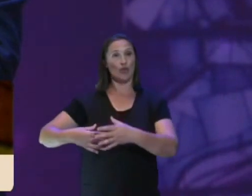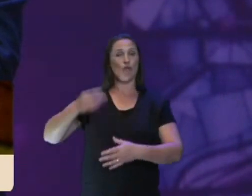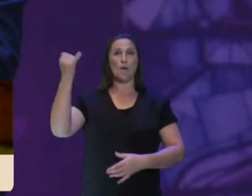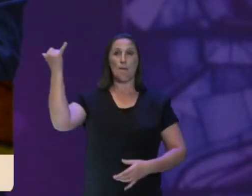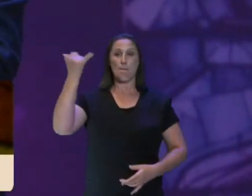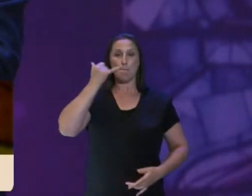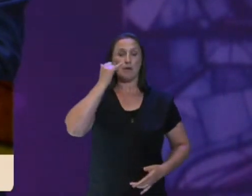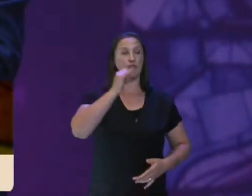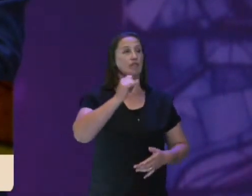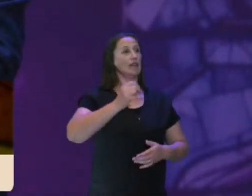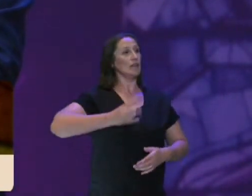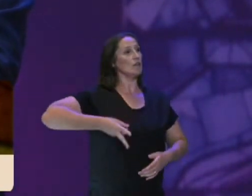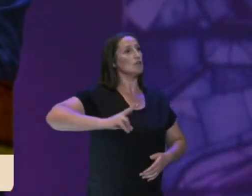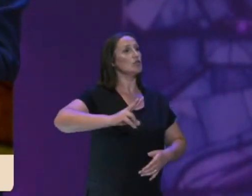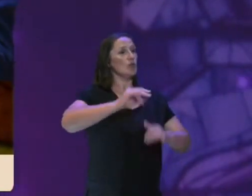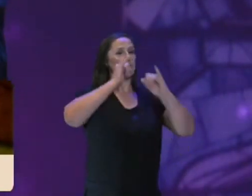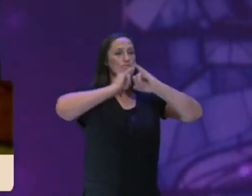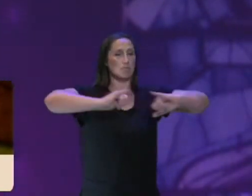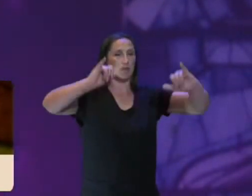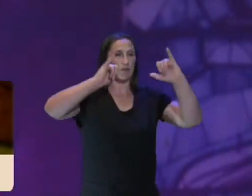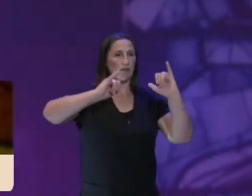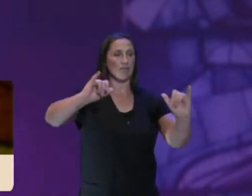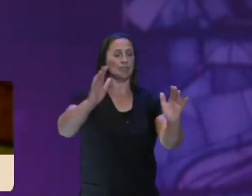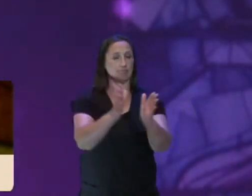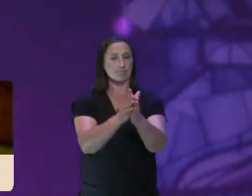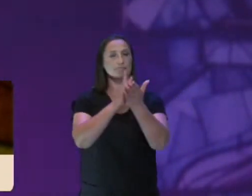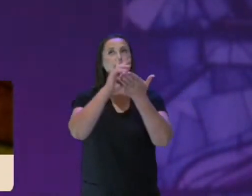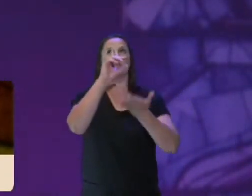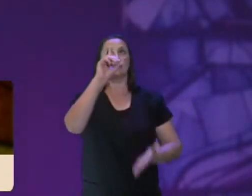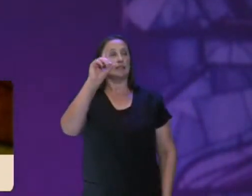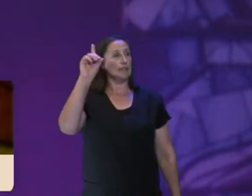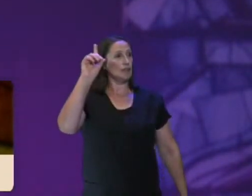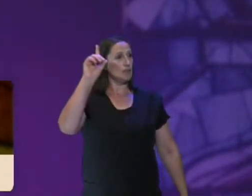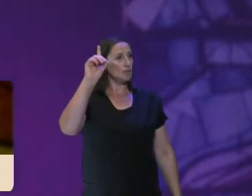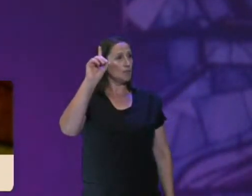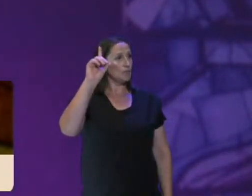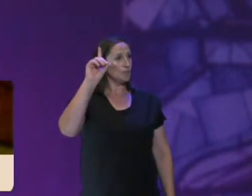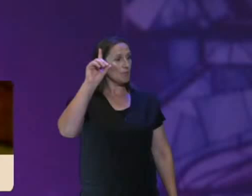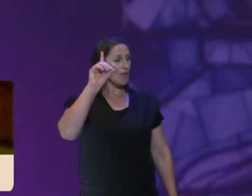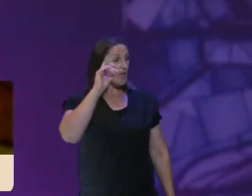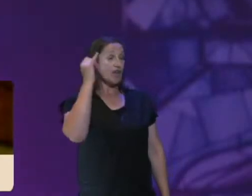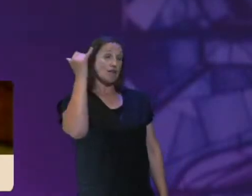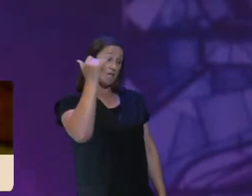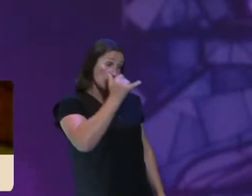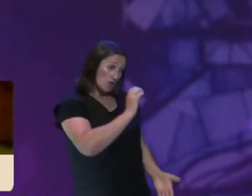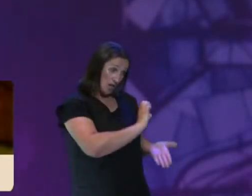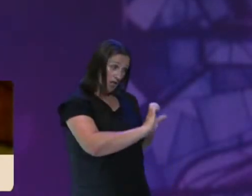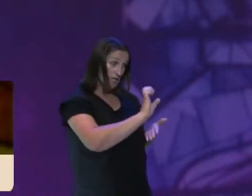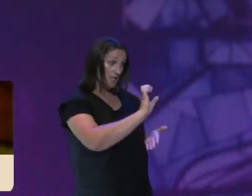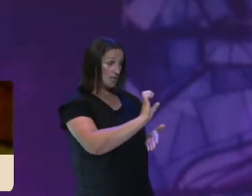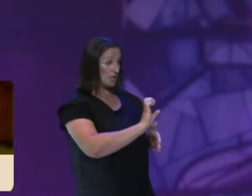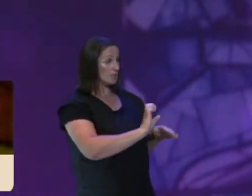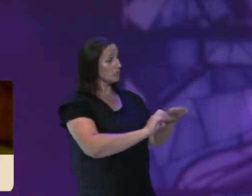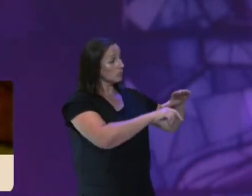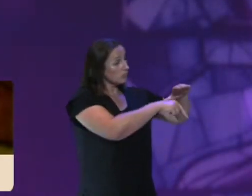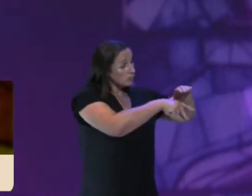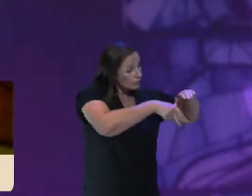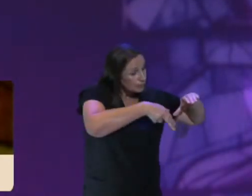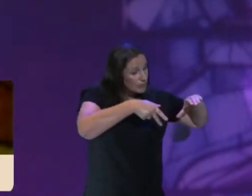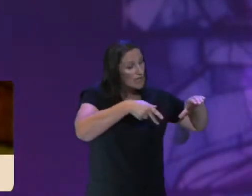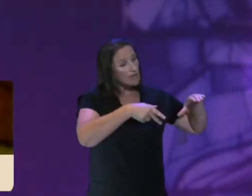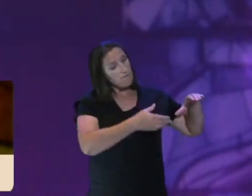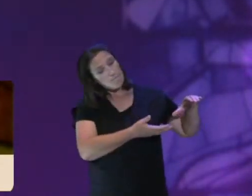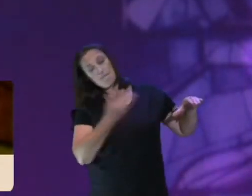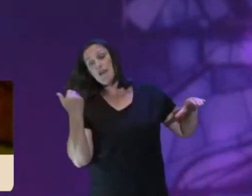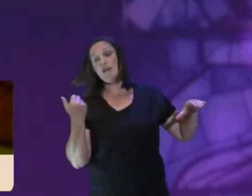palavra do Senhor. Era como se o Senhor estivesse dizendo, sai da caverna, Elias, sua missão terá uma nova dimensão